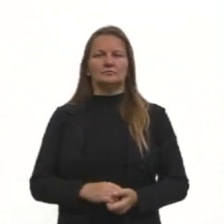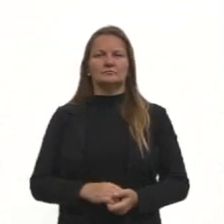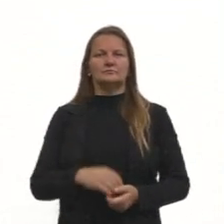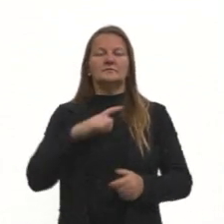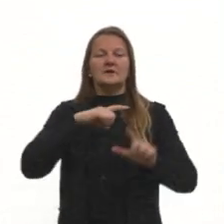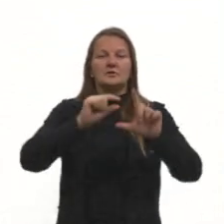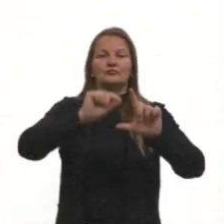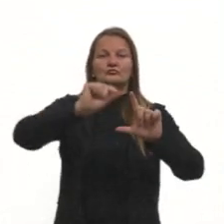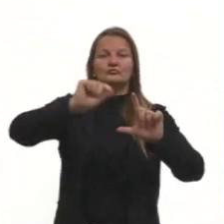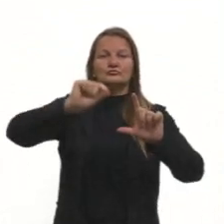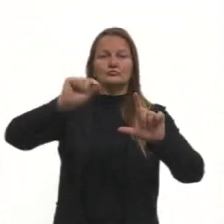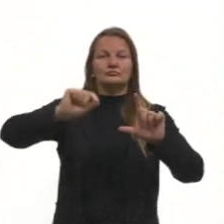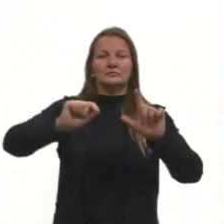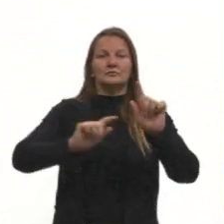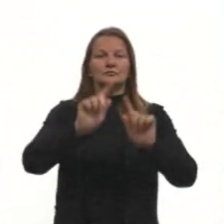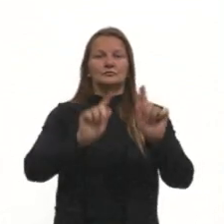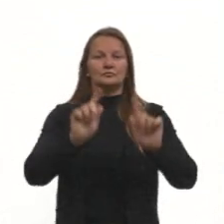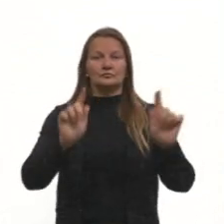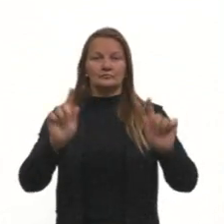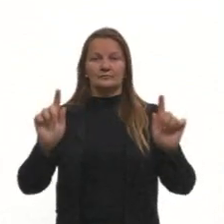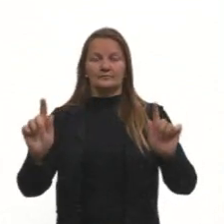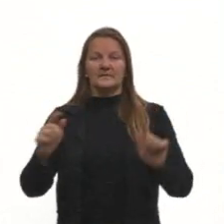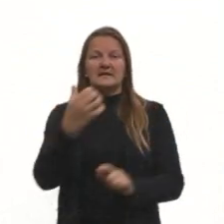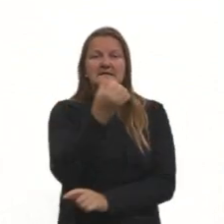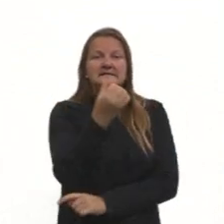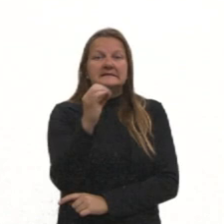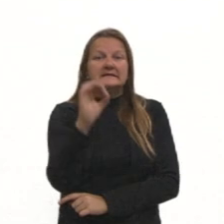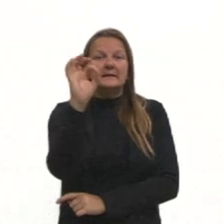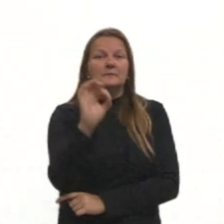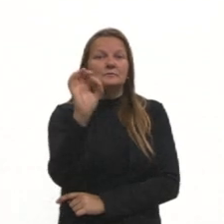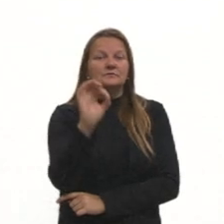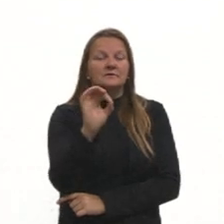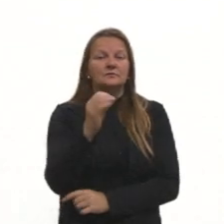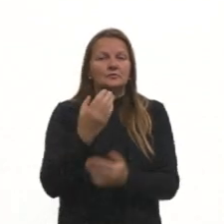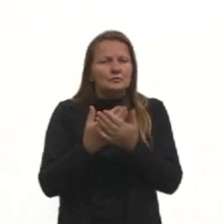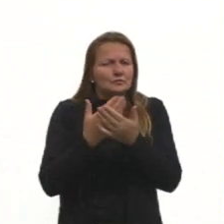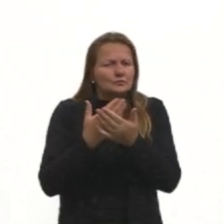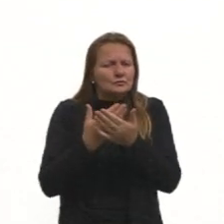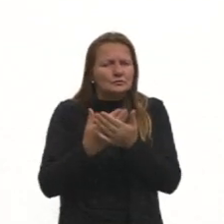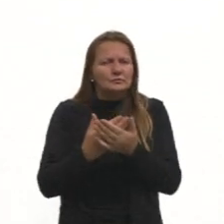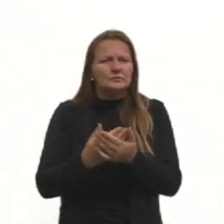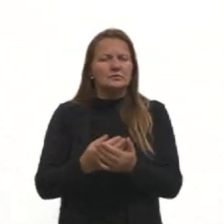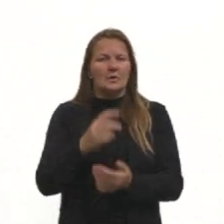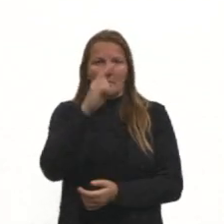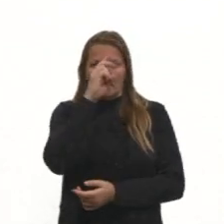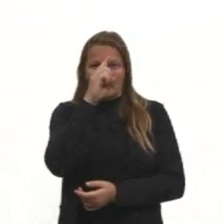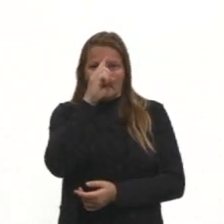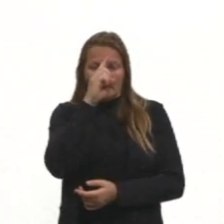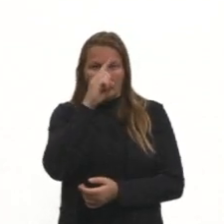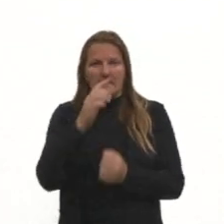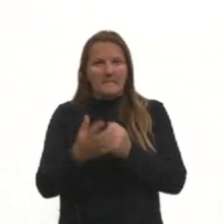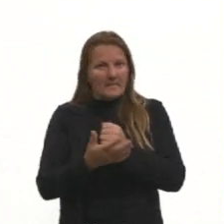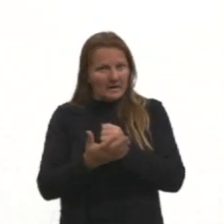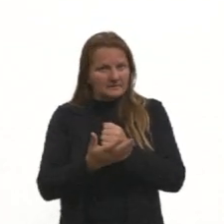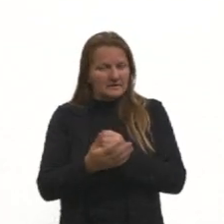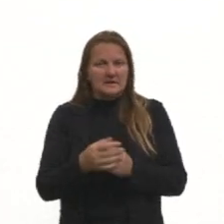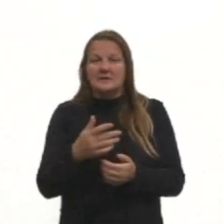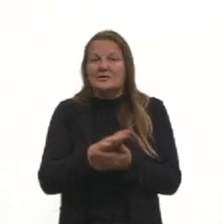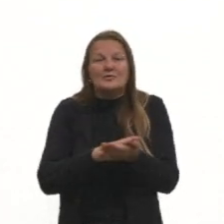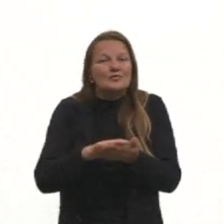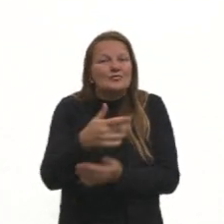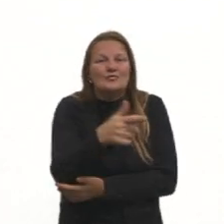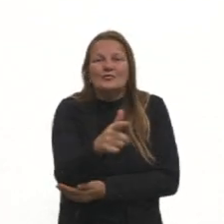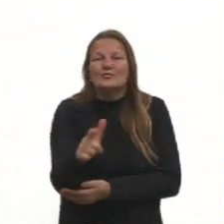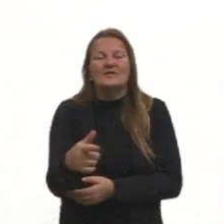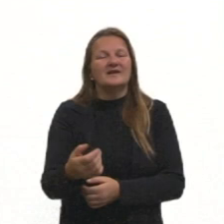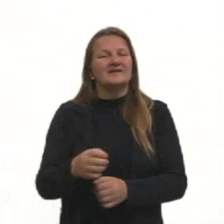estatísticas 60% dos estudantes da educação basica brasileira não possuem